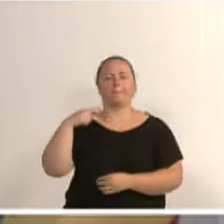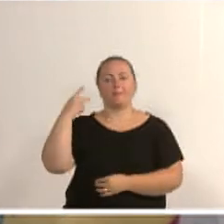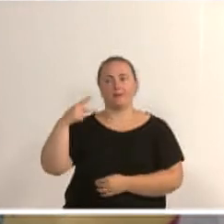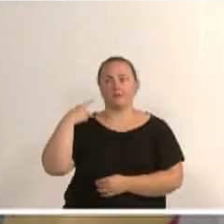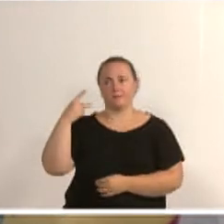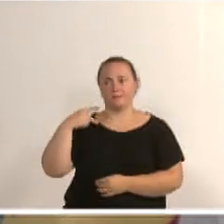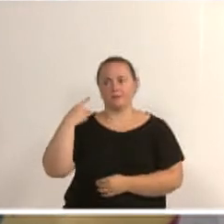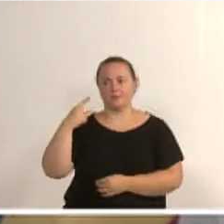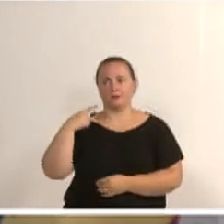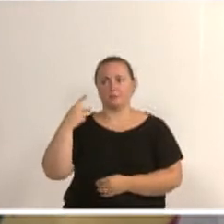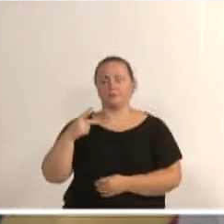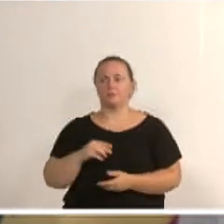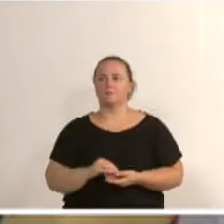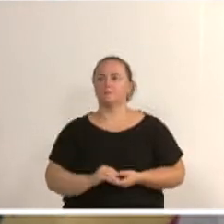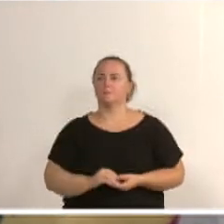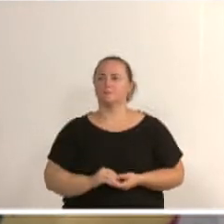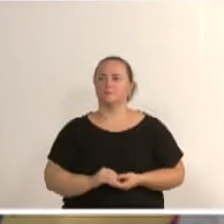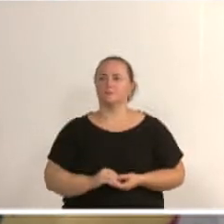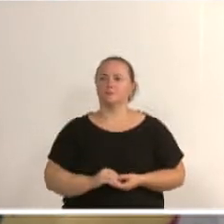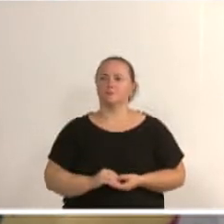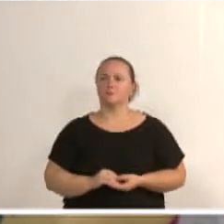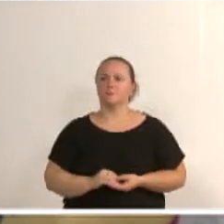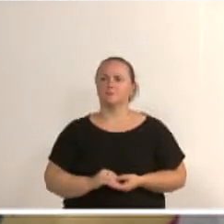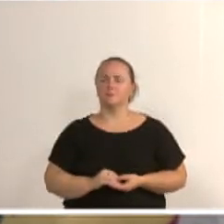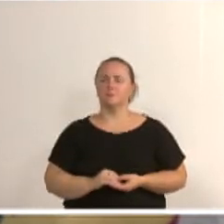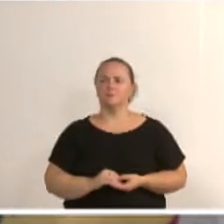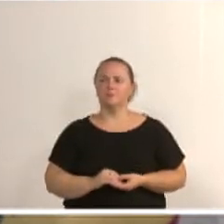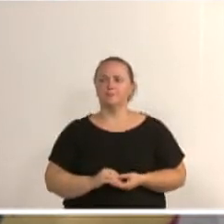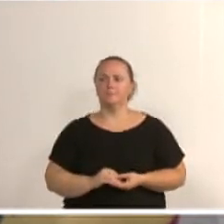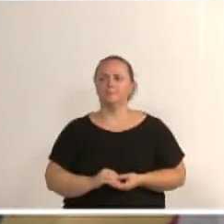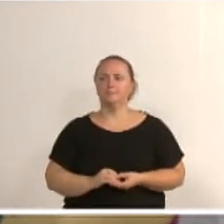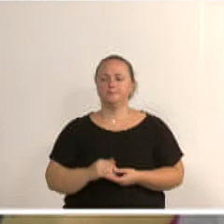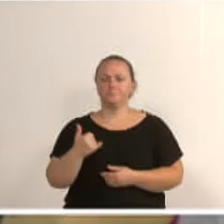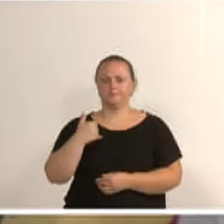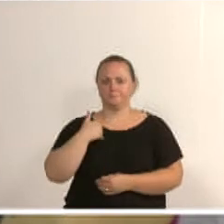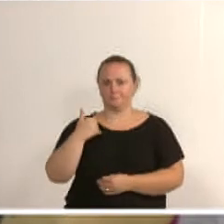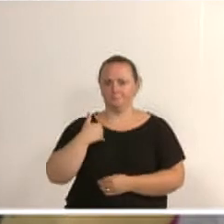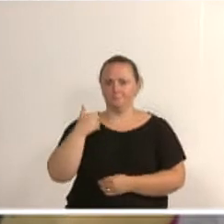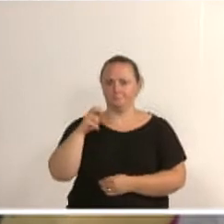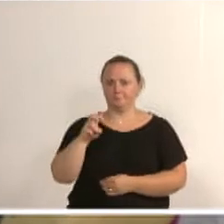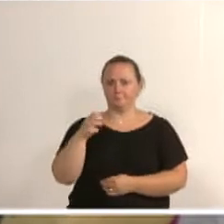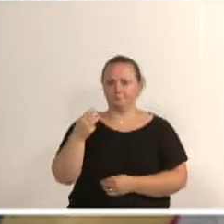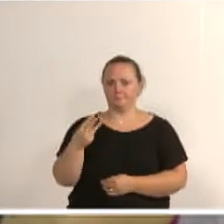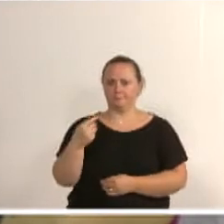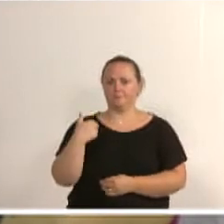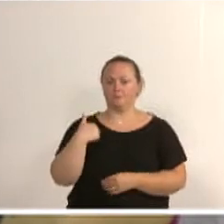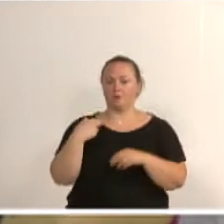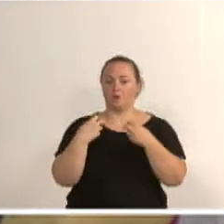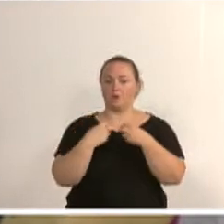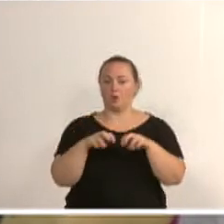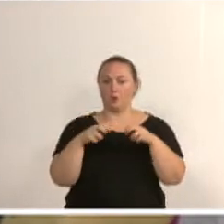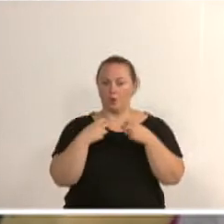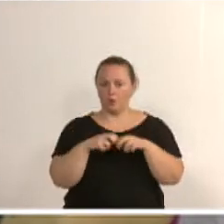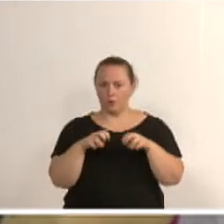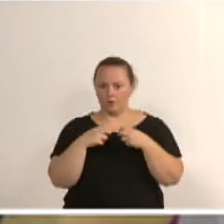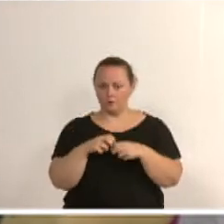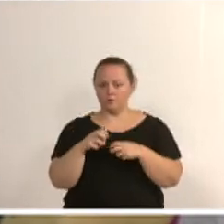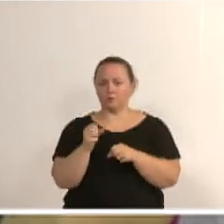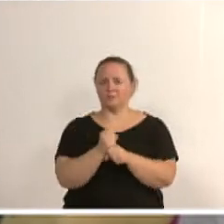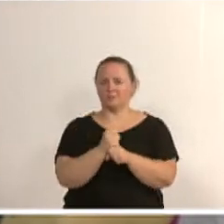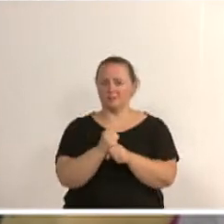é o tema, mas eu vou só responder. Senhor Ari, eu tenho 53 anos, eu andei de ônibus 32